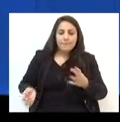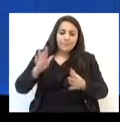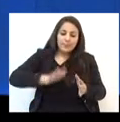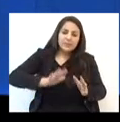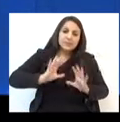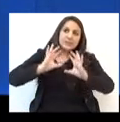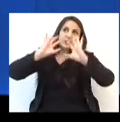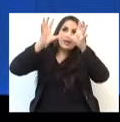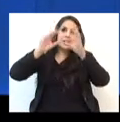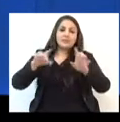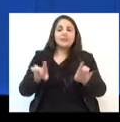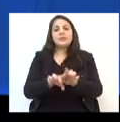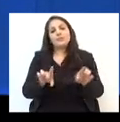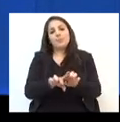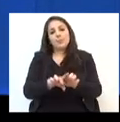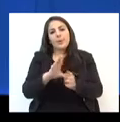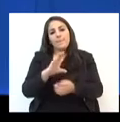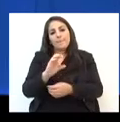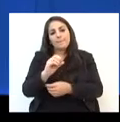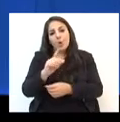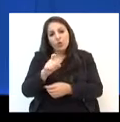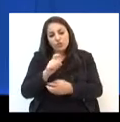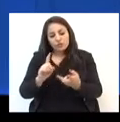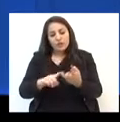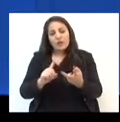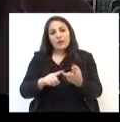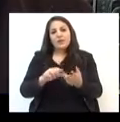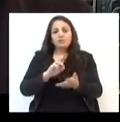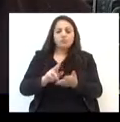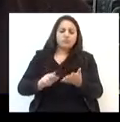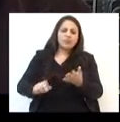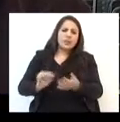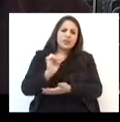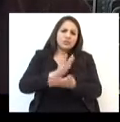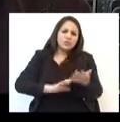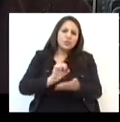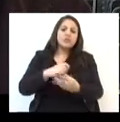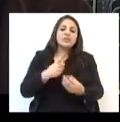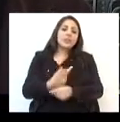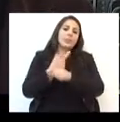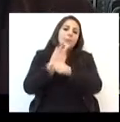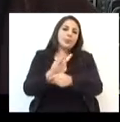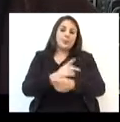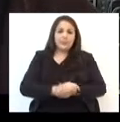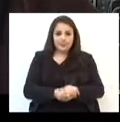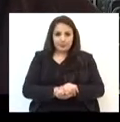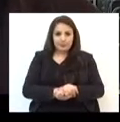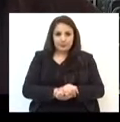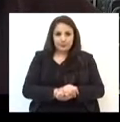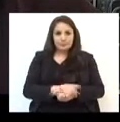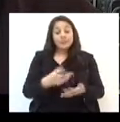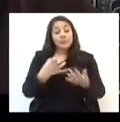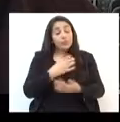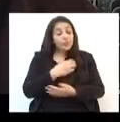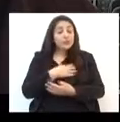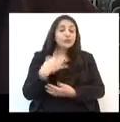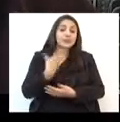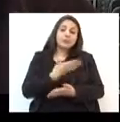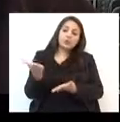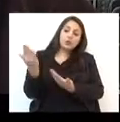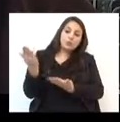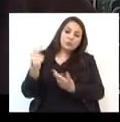automobilismo, a maratona, a rústica e a corrida de rua. Essa é uma maneira simples de tu homenagear as pessoas que dedicam a vida ao esporte,